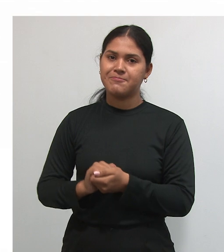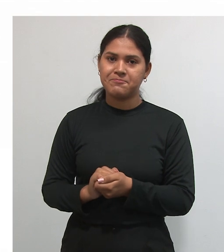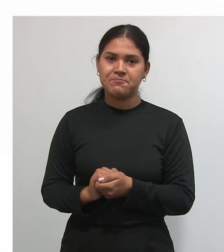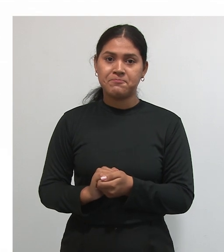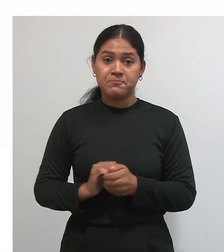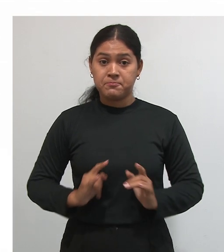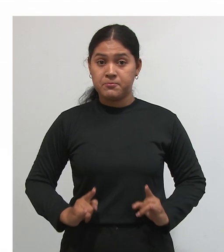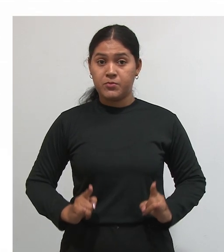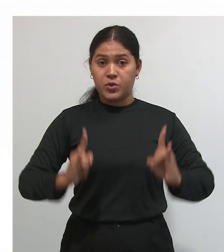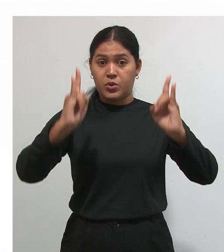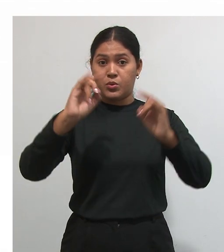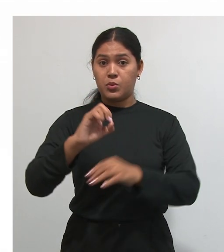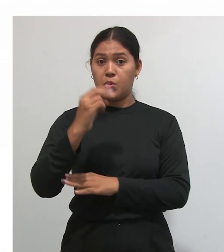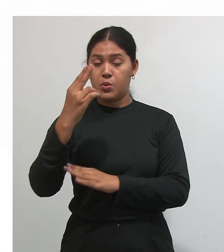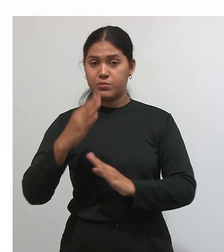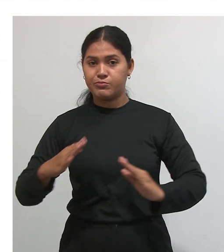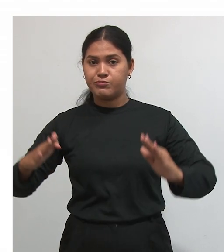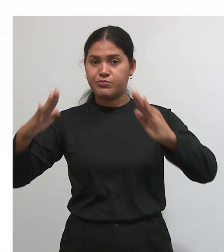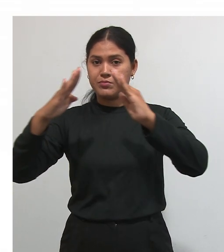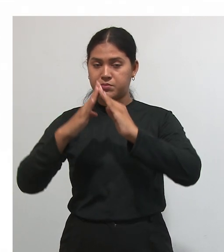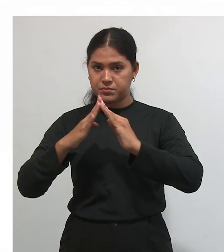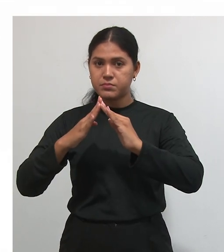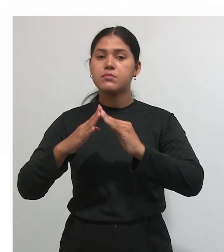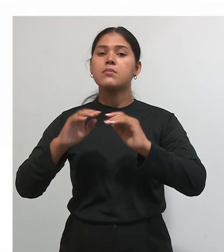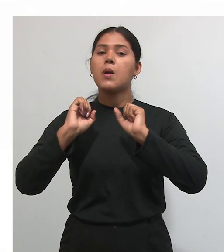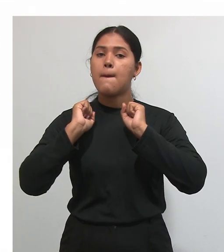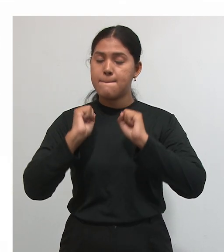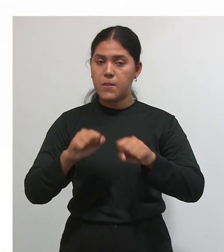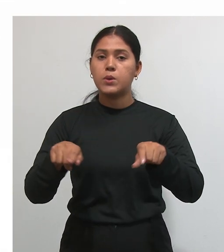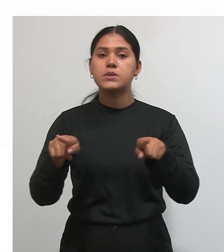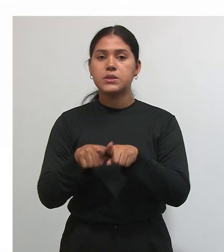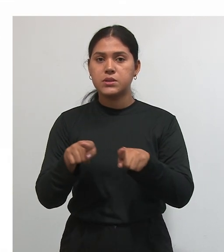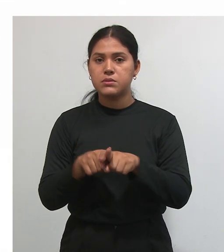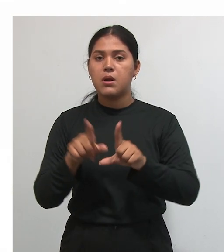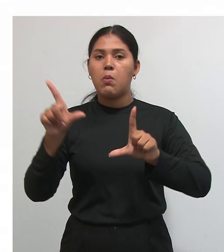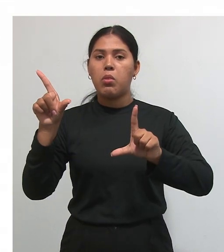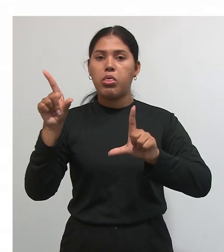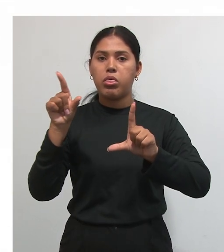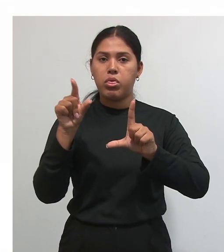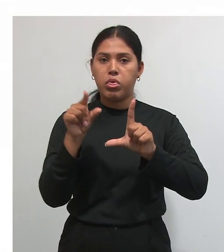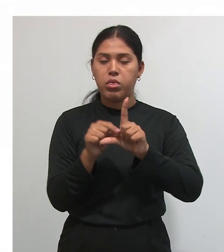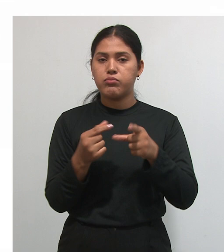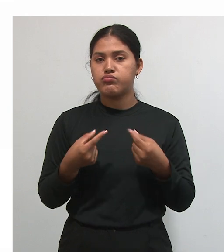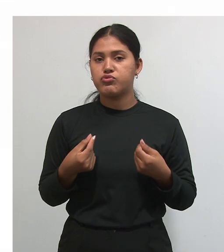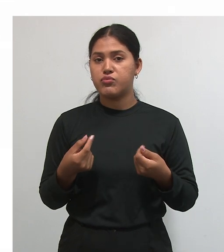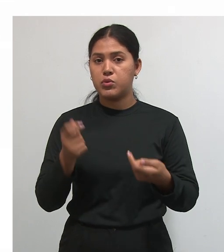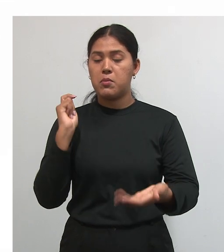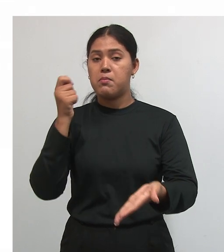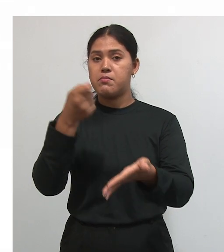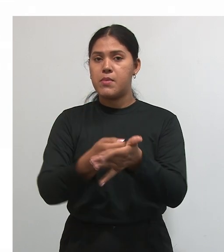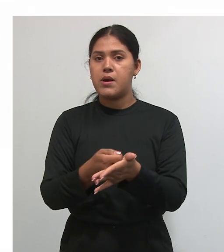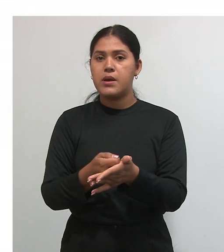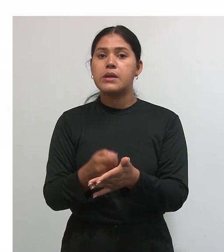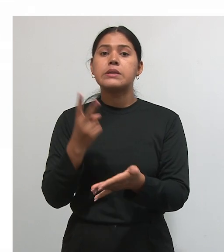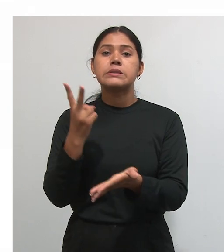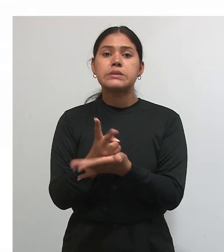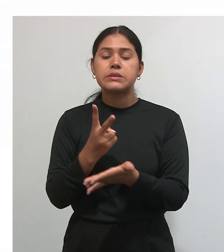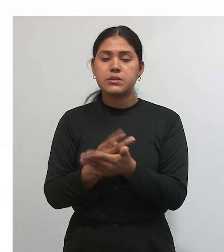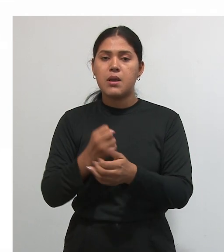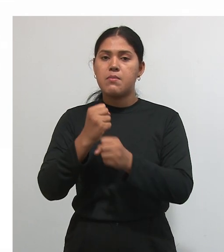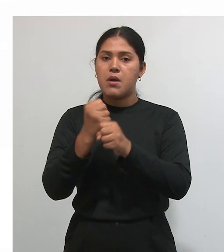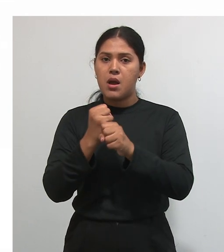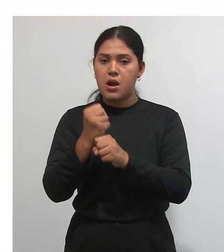Os bens imóveis devem, então, agora já sabemos que eles devem ser depreciados mensalmente e ao final de cada exercício